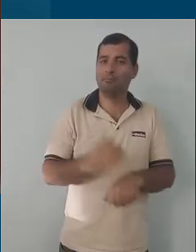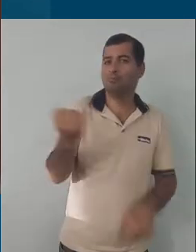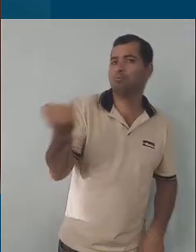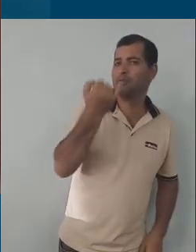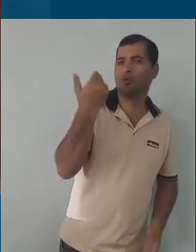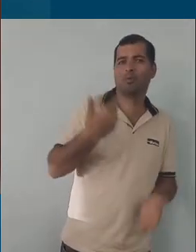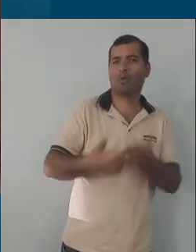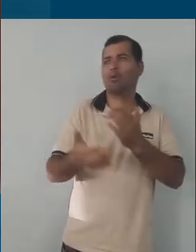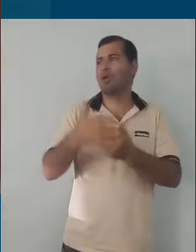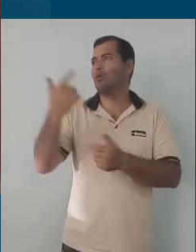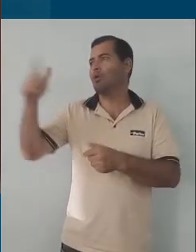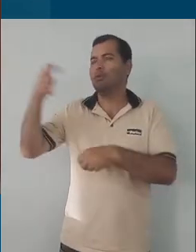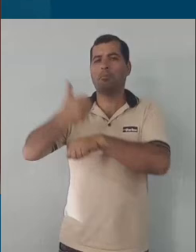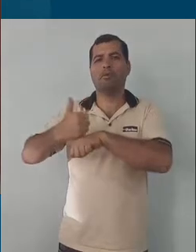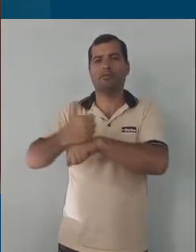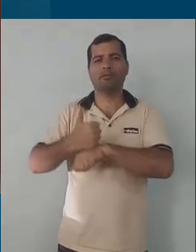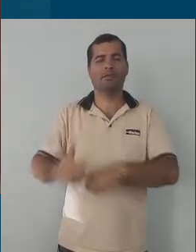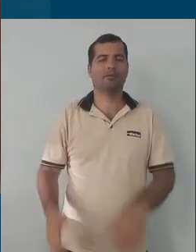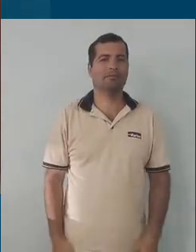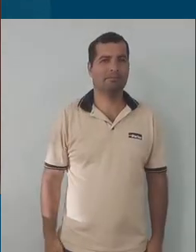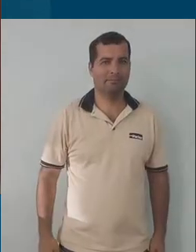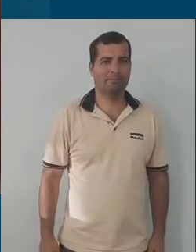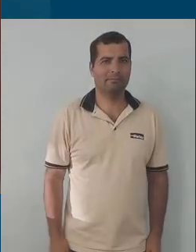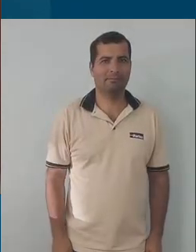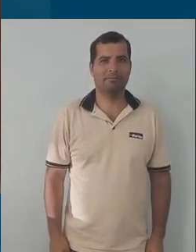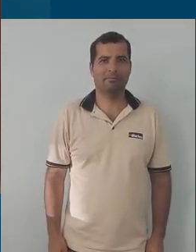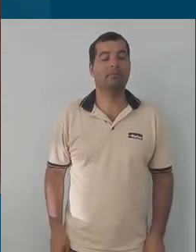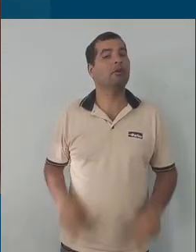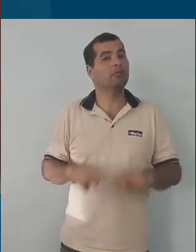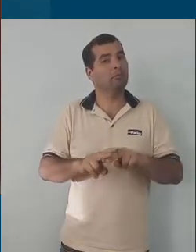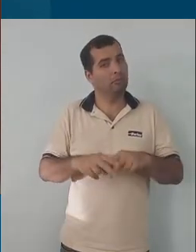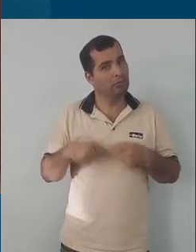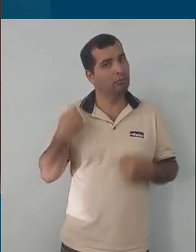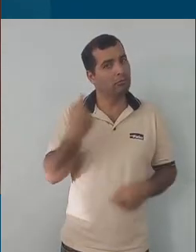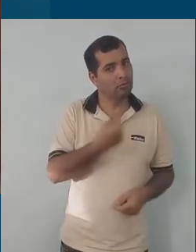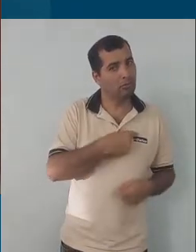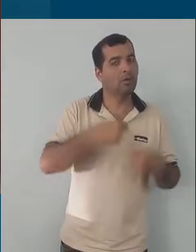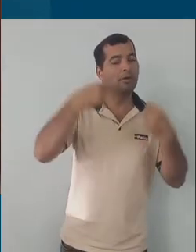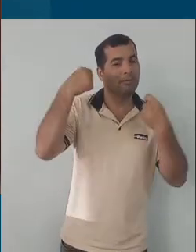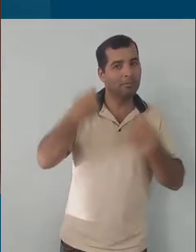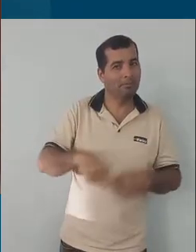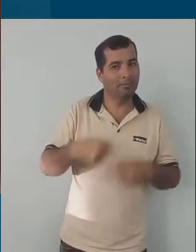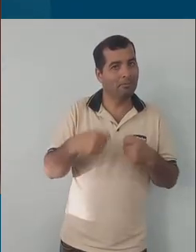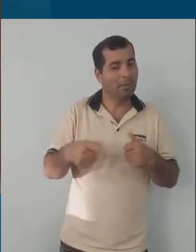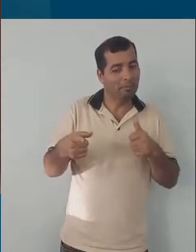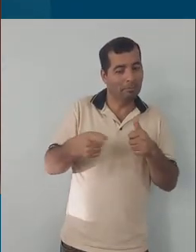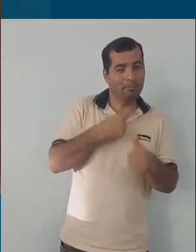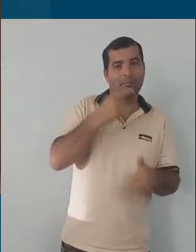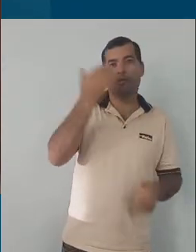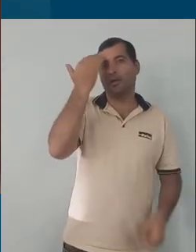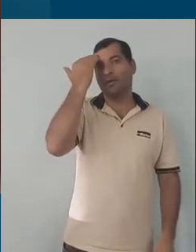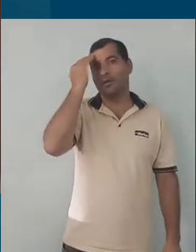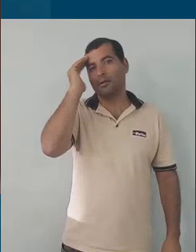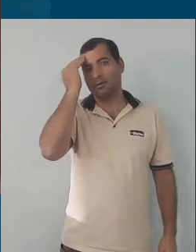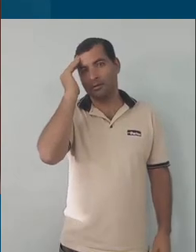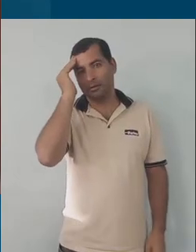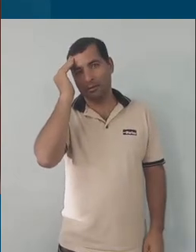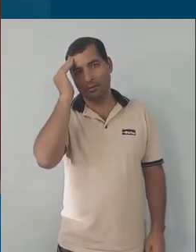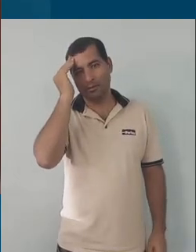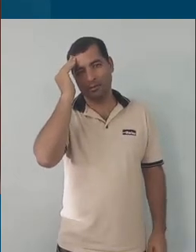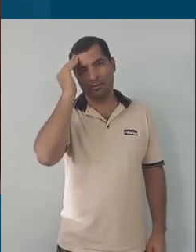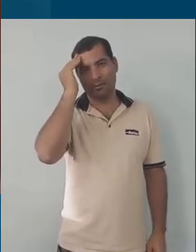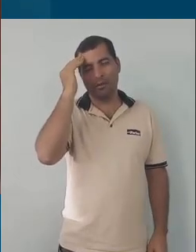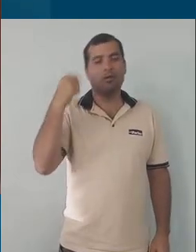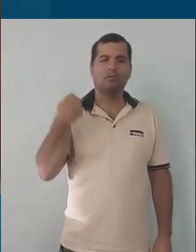outro profissional. Agora, para isso, nós precisamos, primeiro, entender que a gente tem